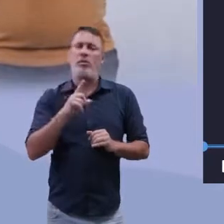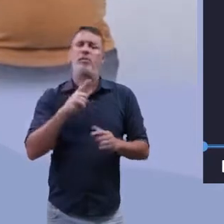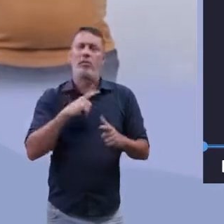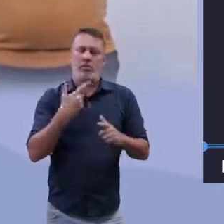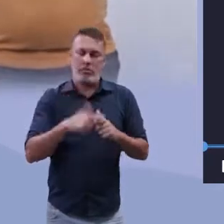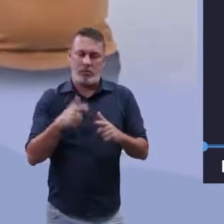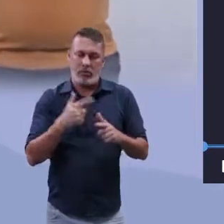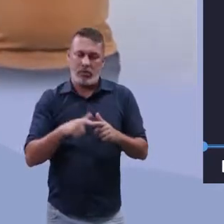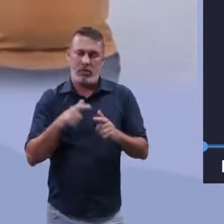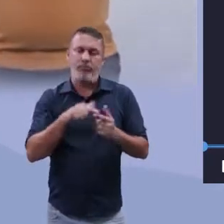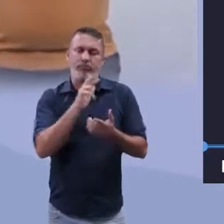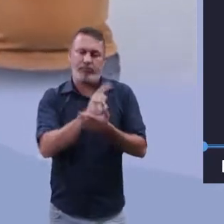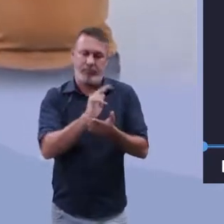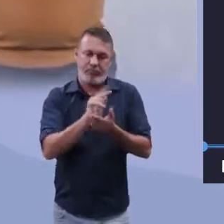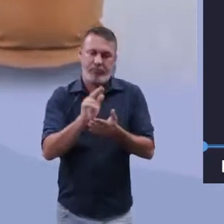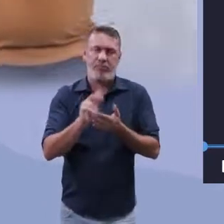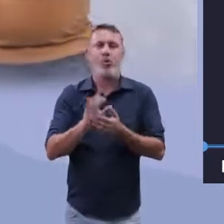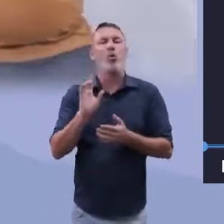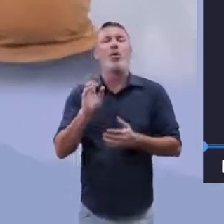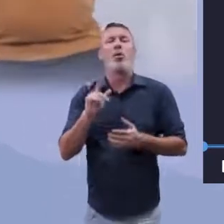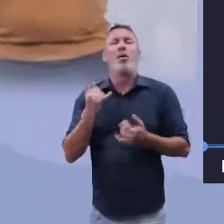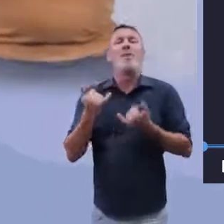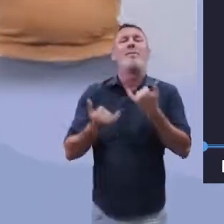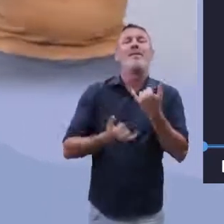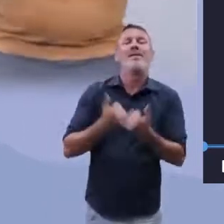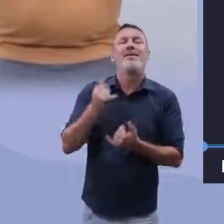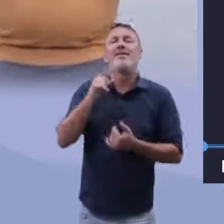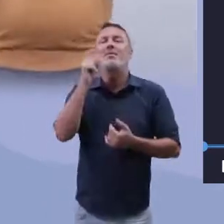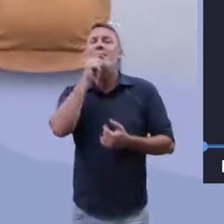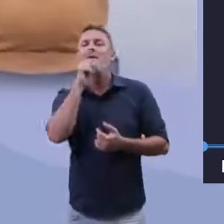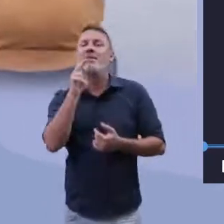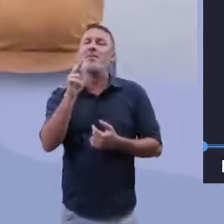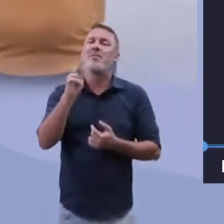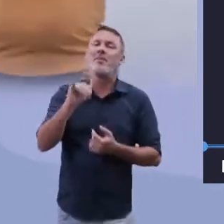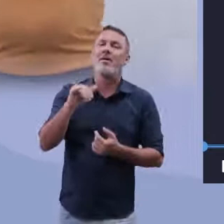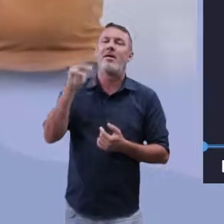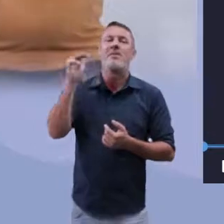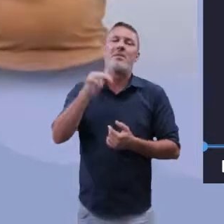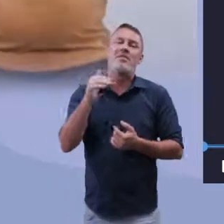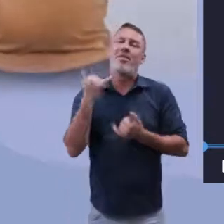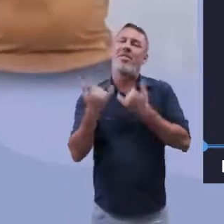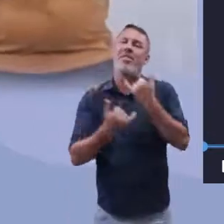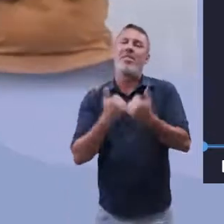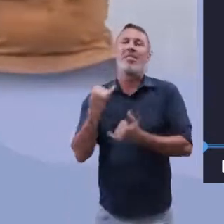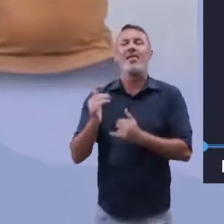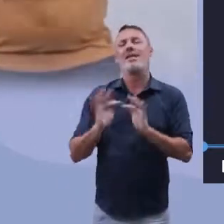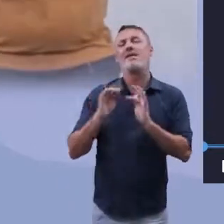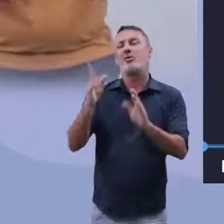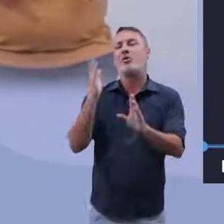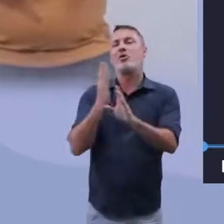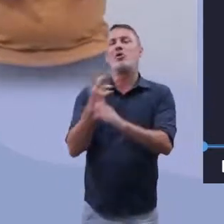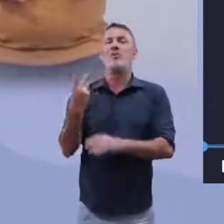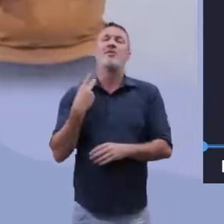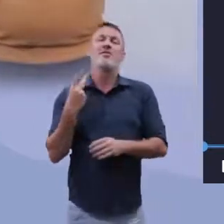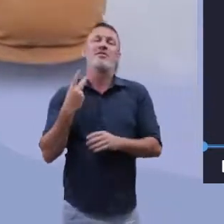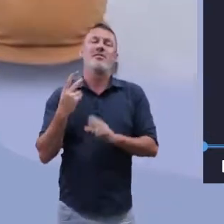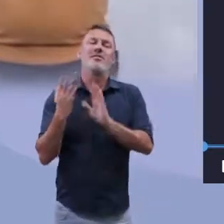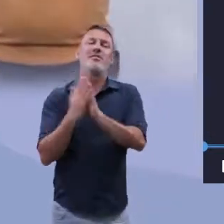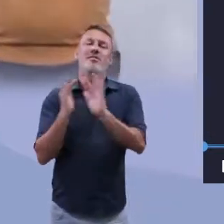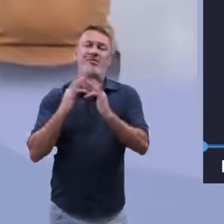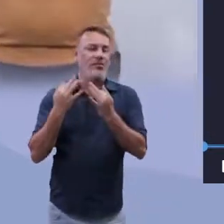tem vários problemas. Não é aquela mentirinha que você contou para sua mãe, que sua mãe sempre, mentira tem perna curta e ela